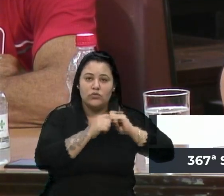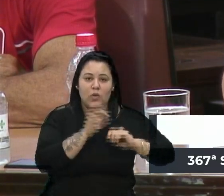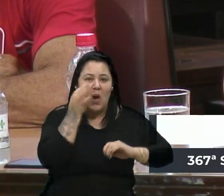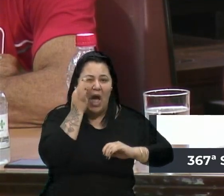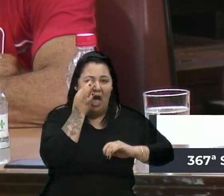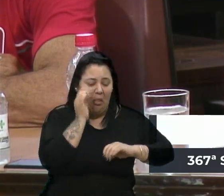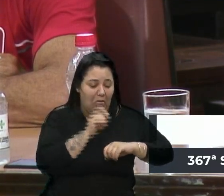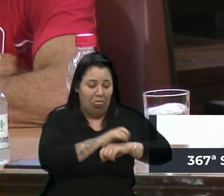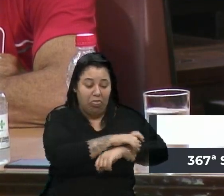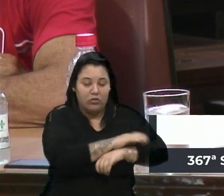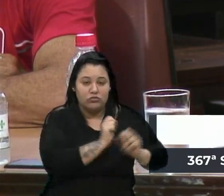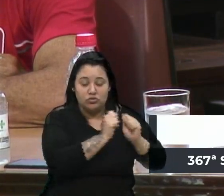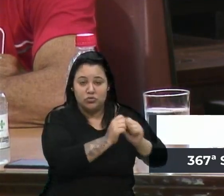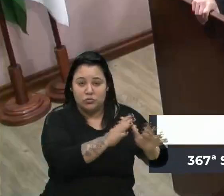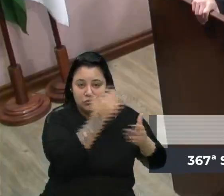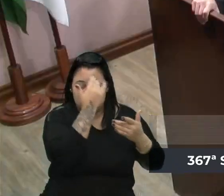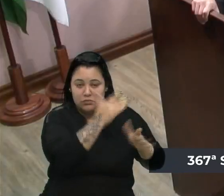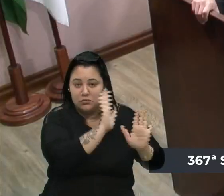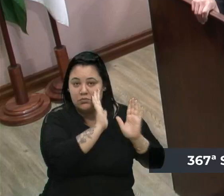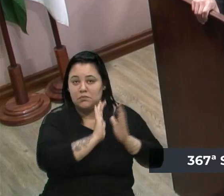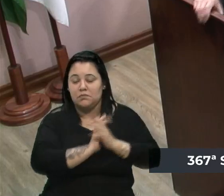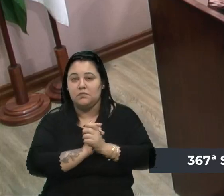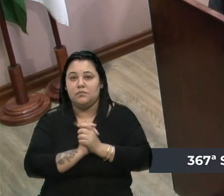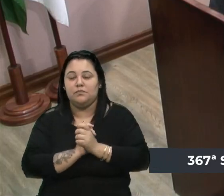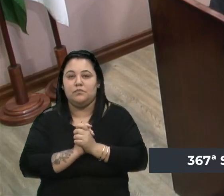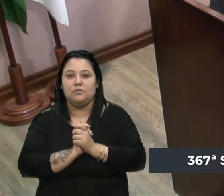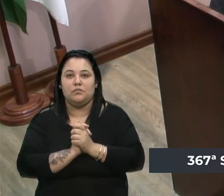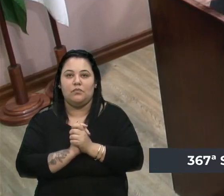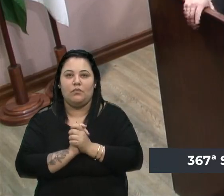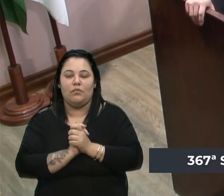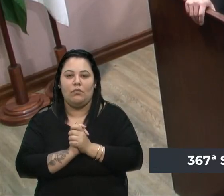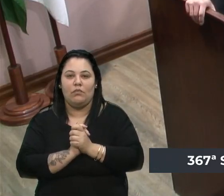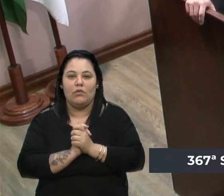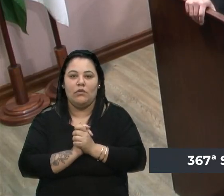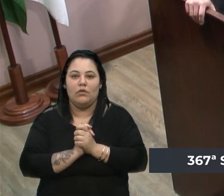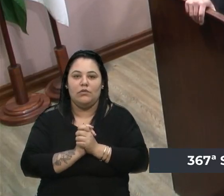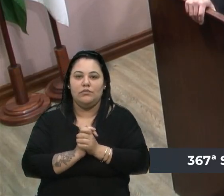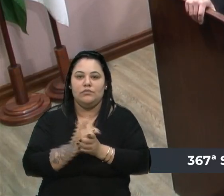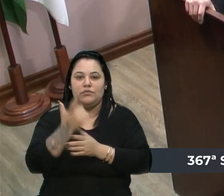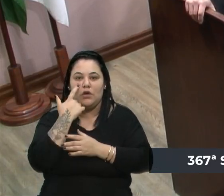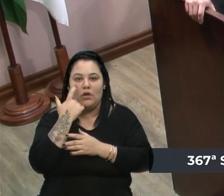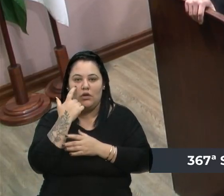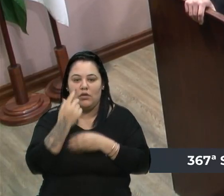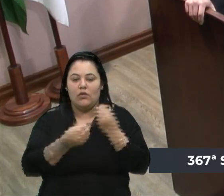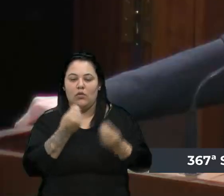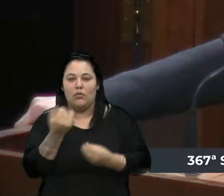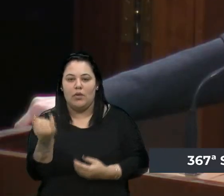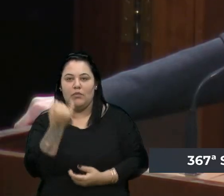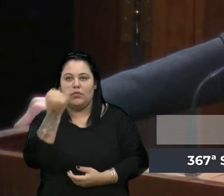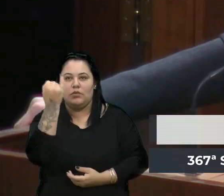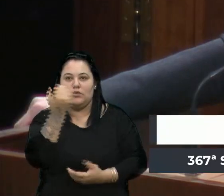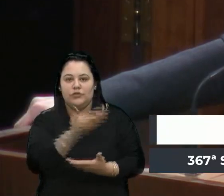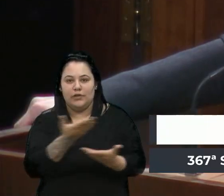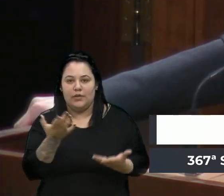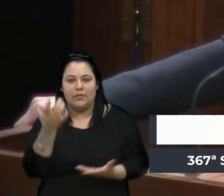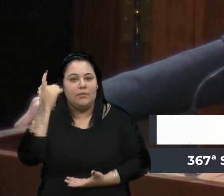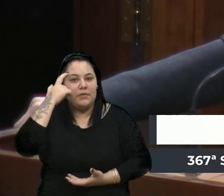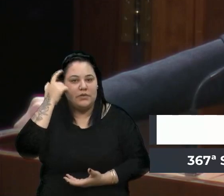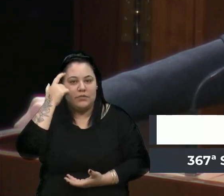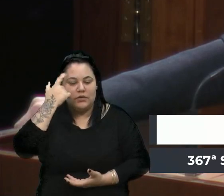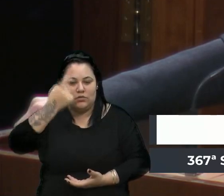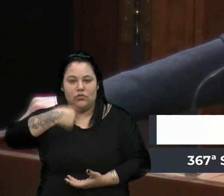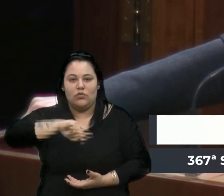cima. Obrigado. Agradeço esse... Olha como é importante, né? É a reflexão nossa,